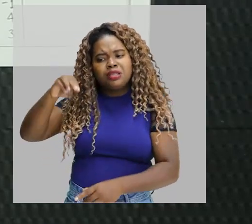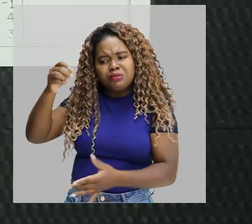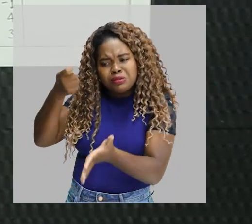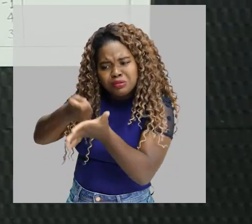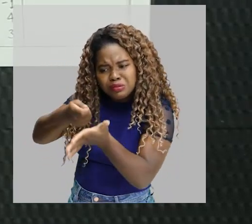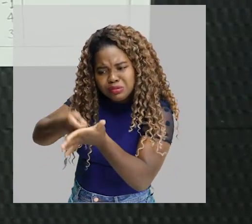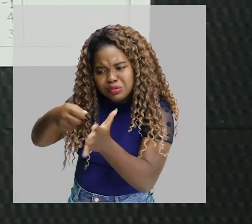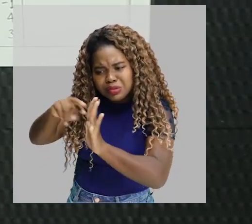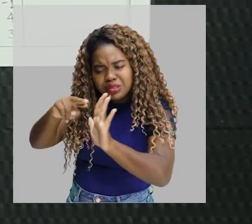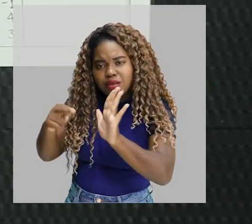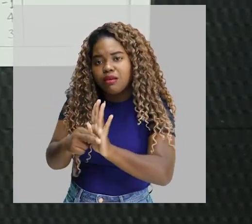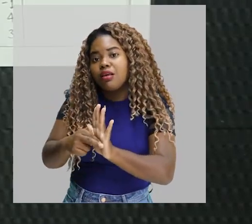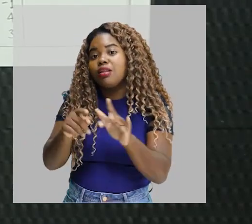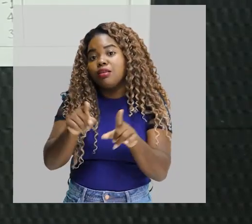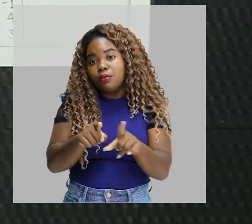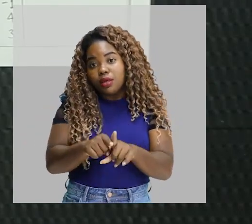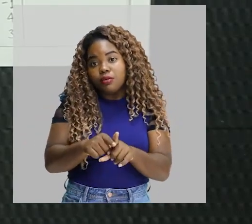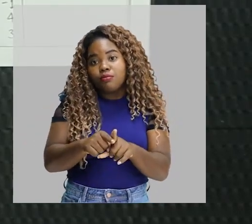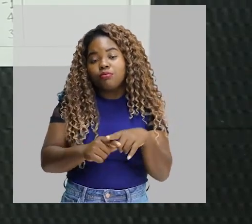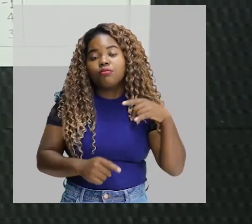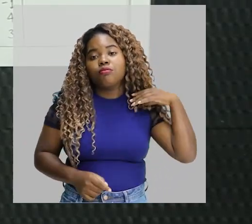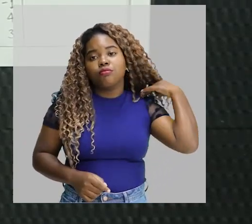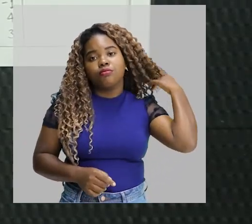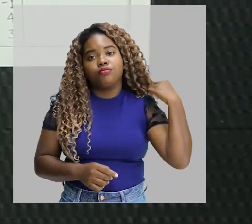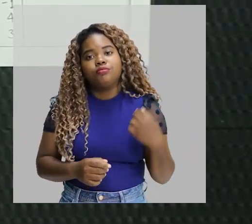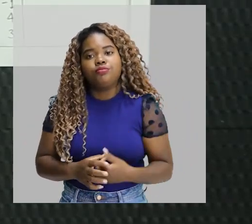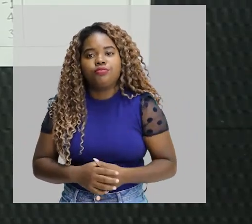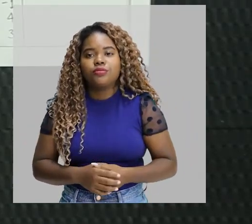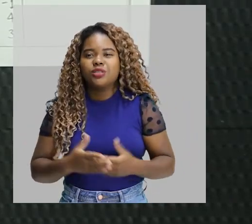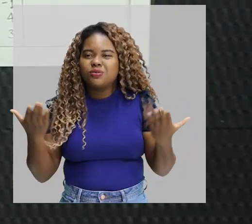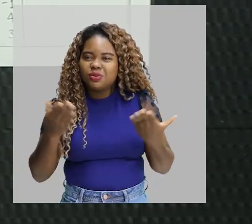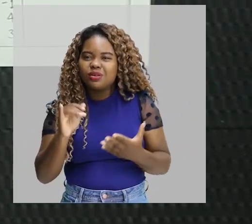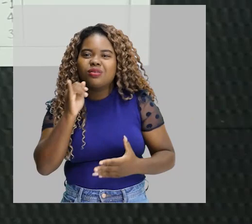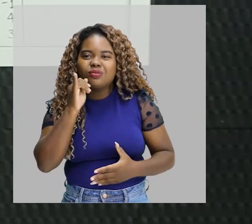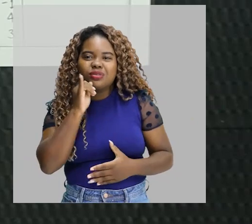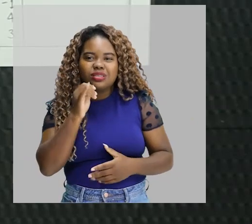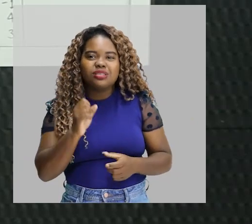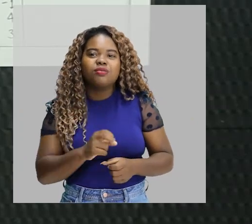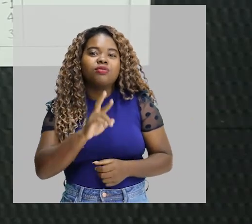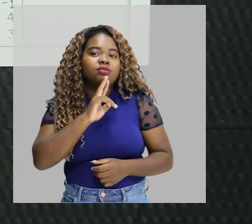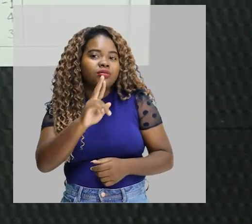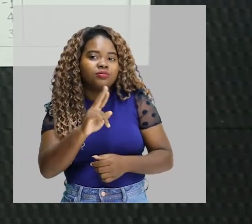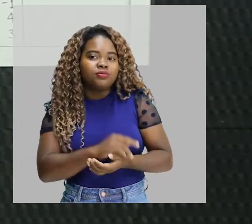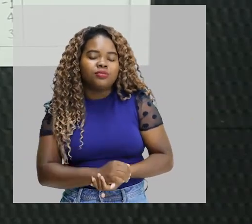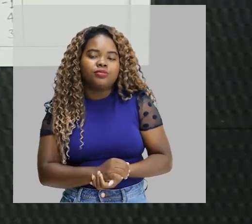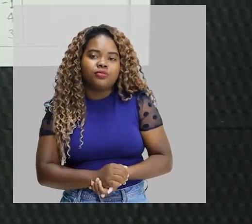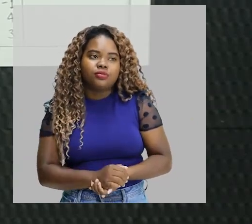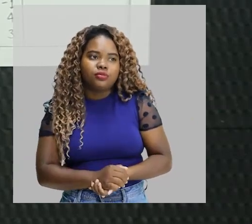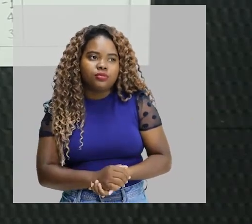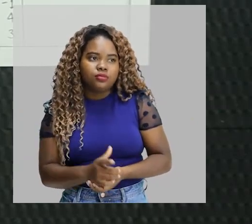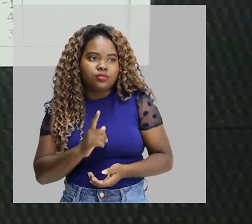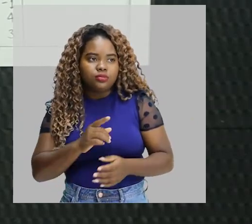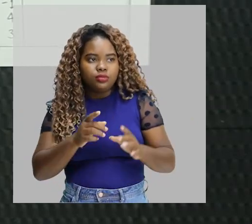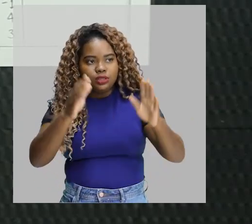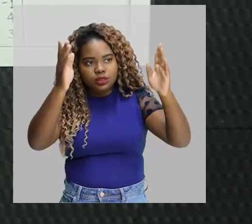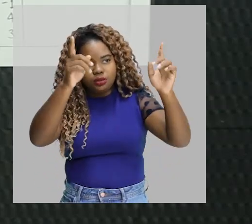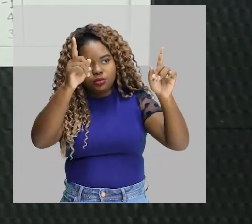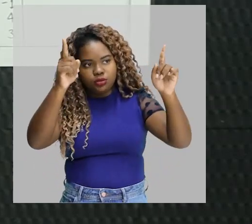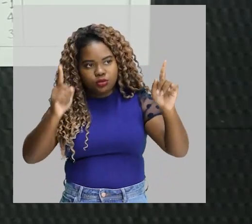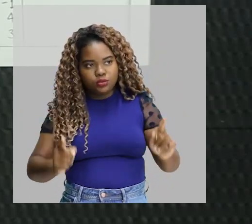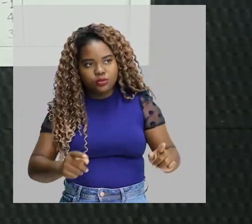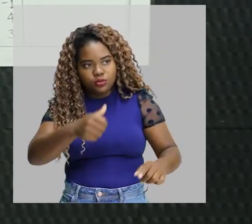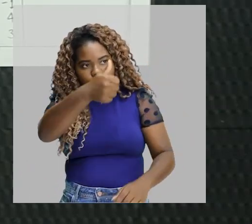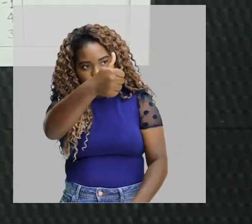é rigorosa em relação a isso né então vamos lá vamos colocar aqui a nossa Matriz um quatro e